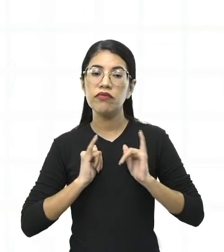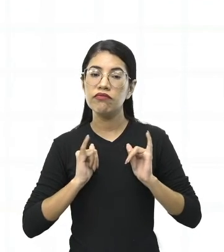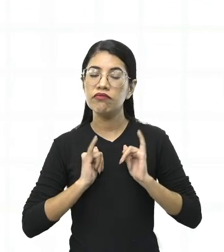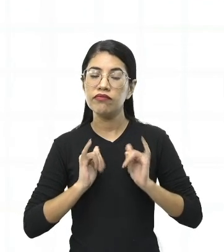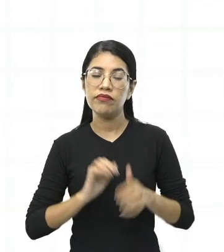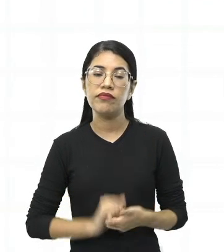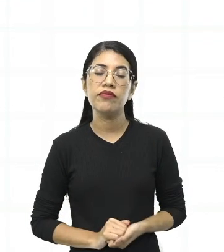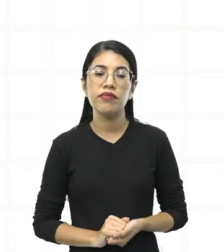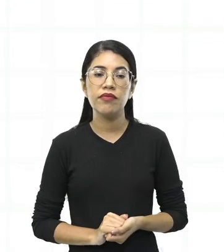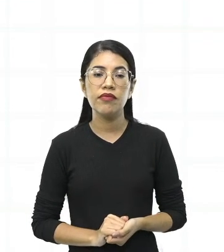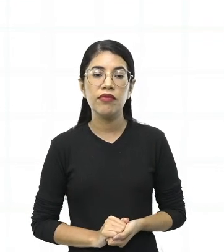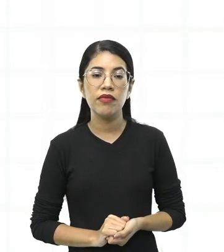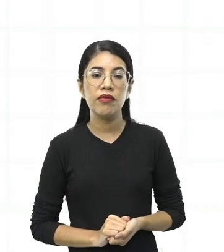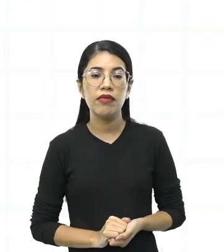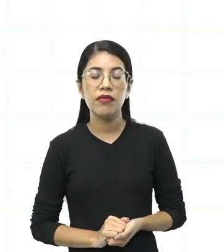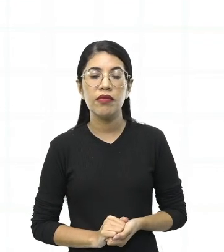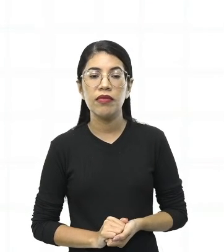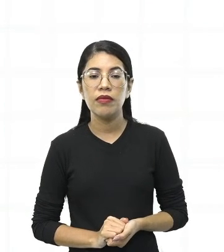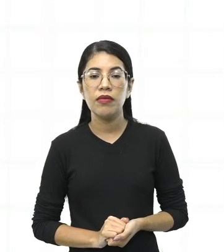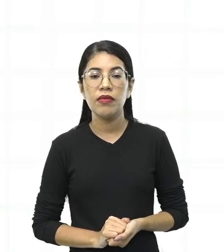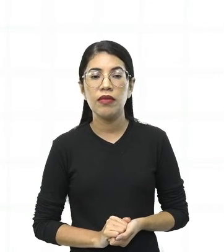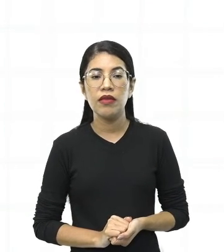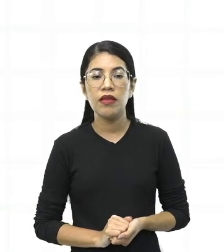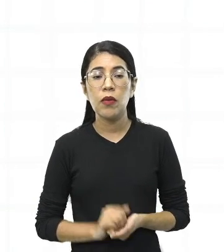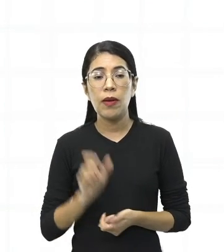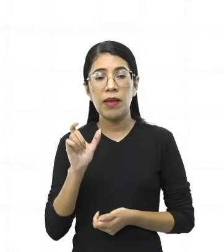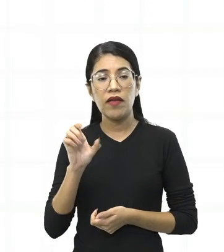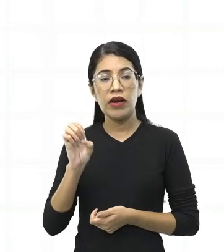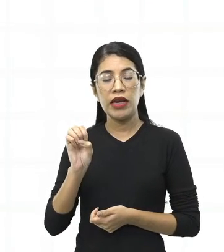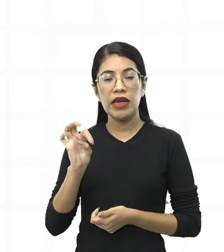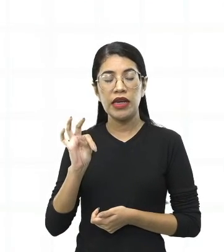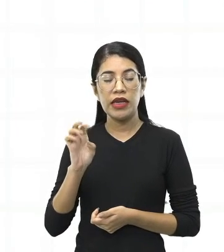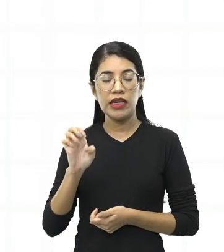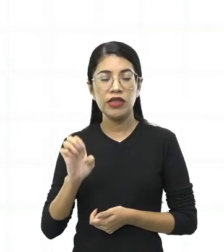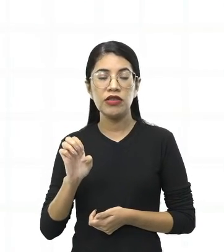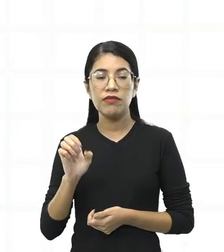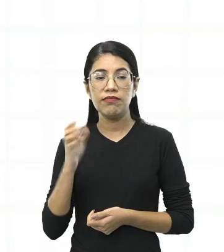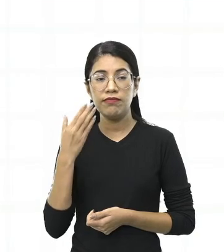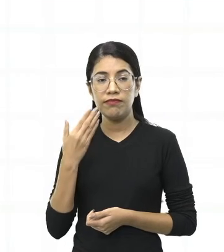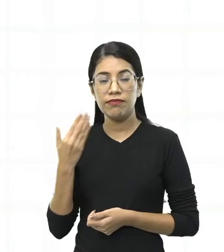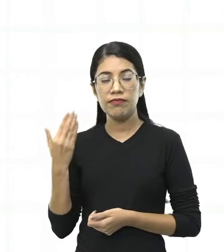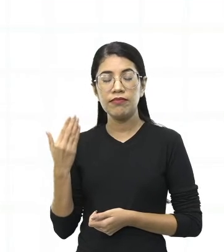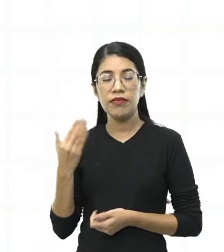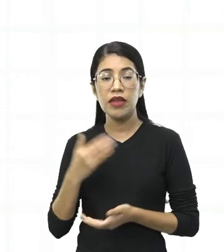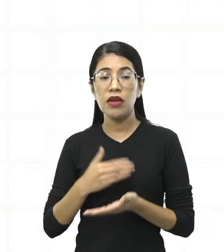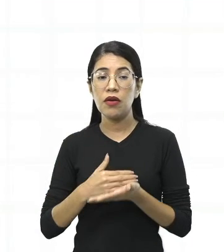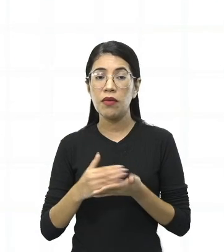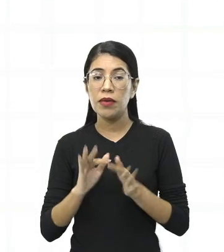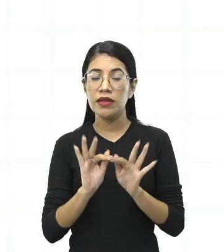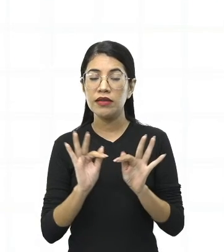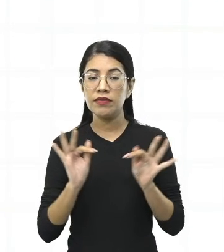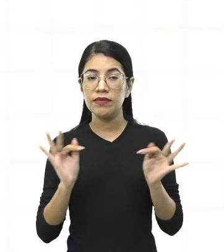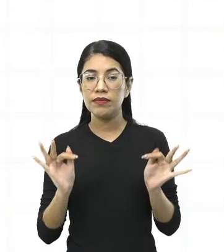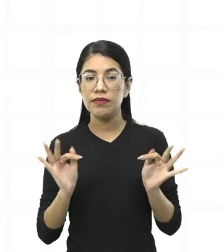fresca. Então, a marca linguística este, né? Que nós temos aqui, que inicia o nosso